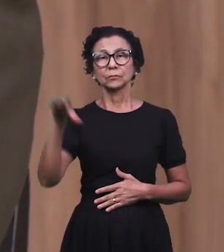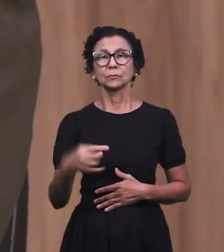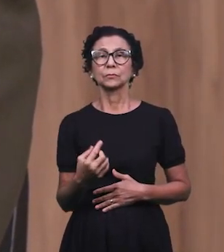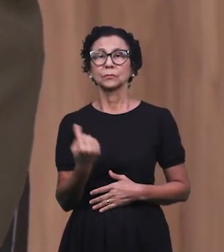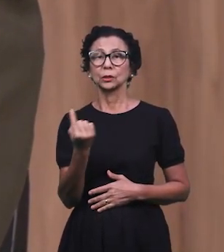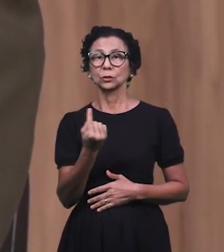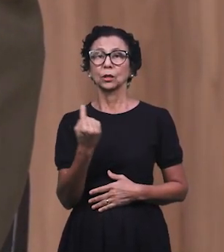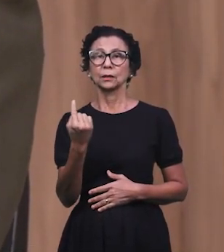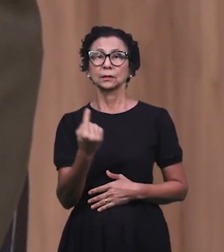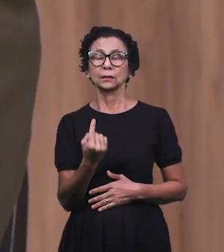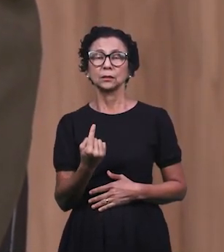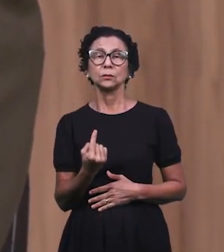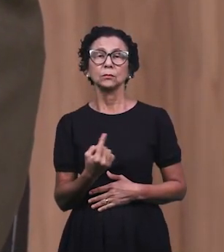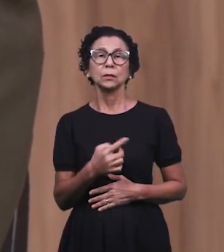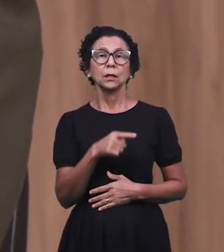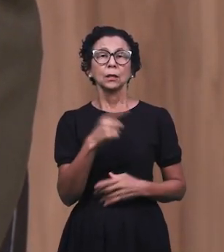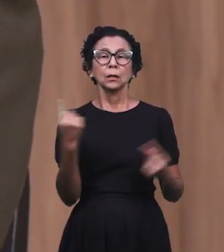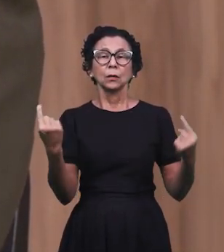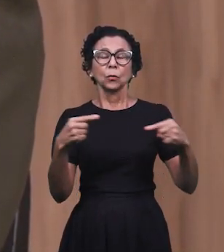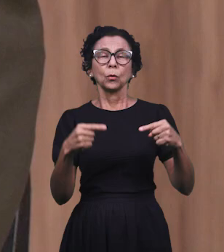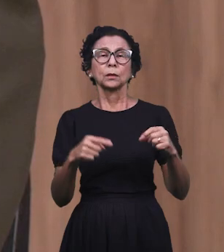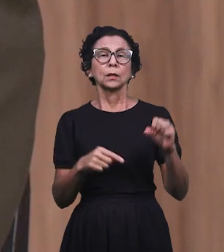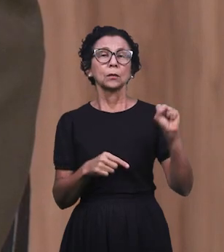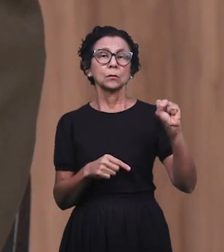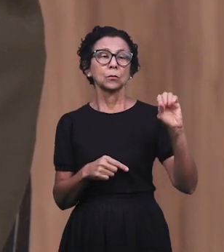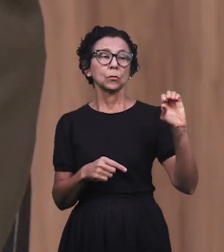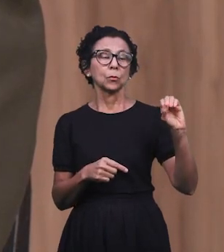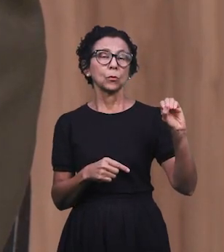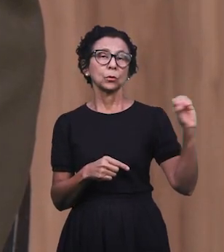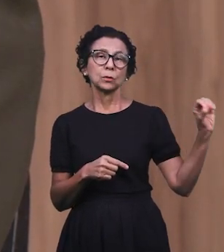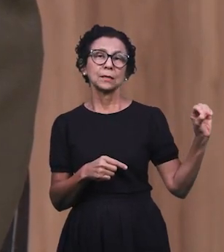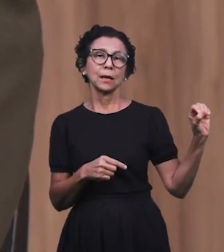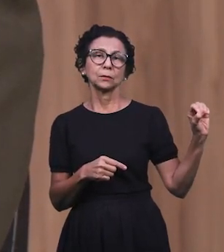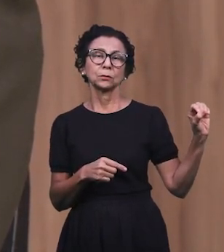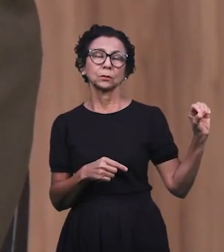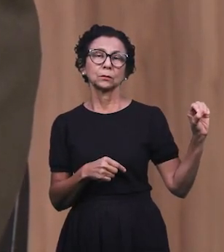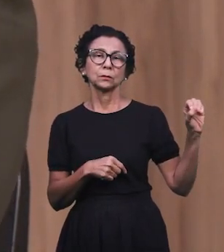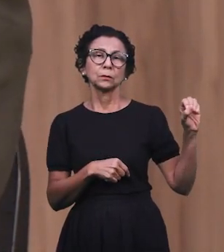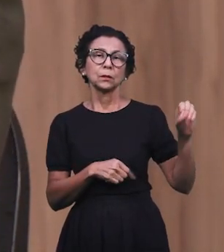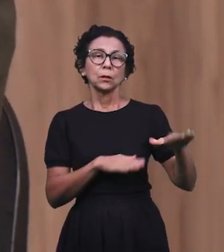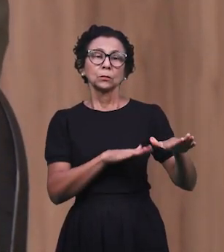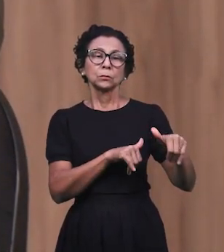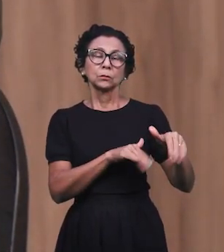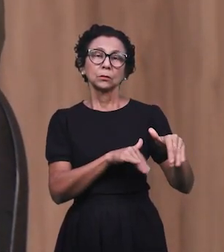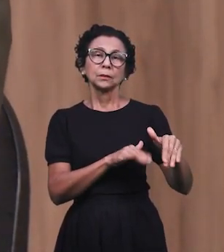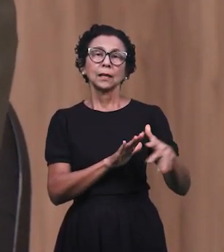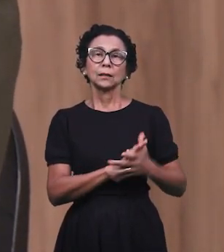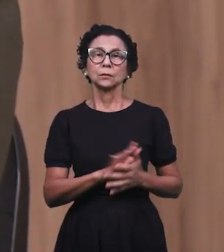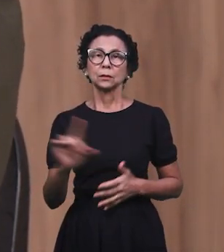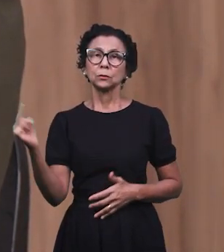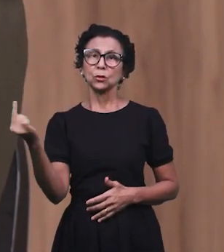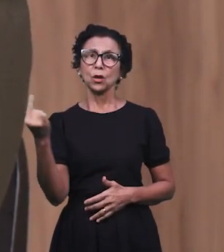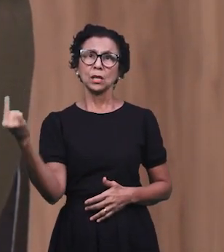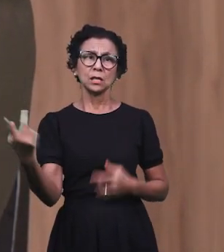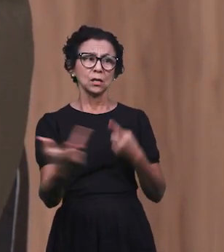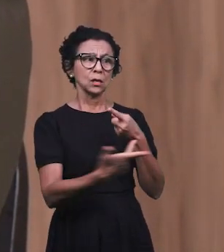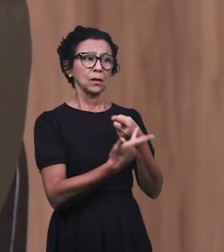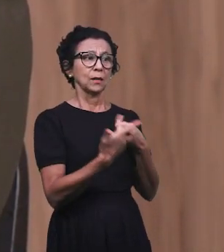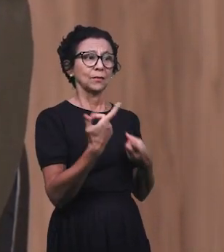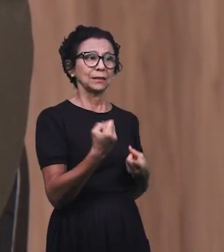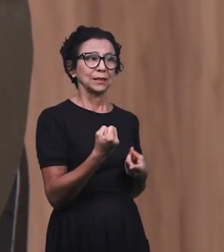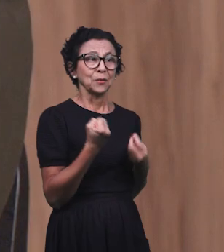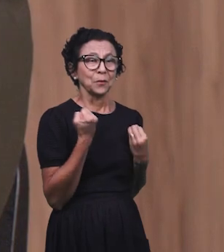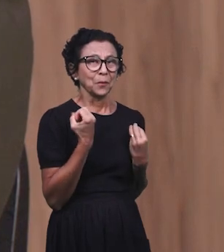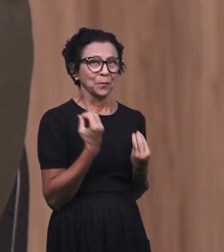projeto profético. Ele sozinho venceu 800. Então, você vê que a revelação ela não está dentro desse projeto racional. Ela está